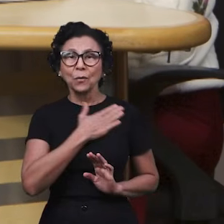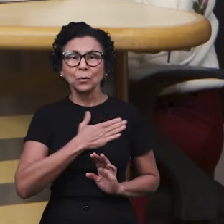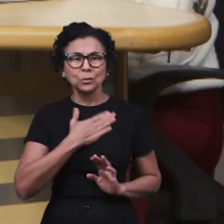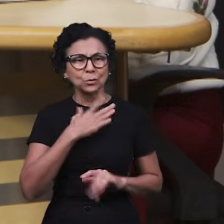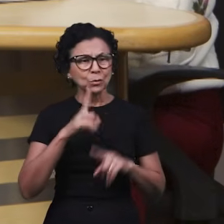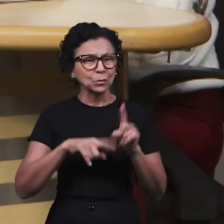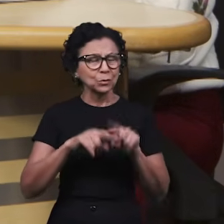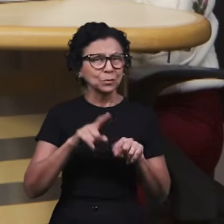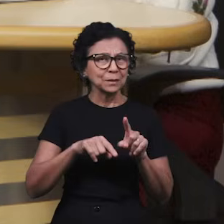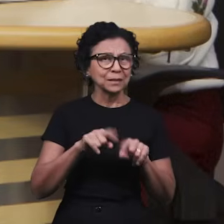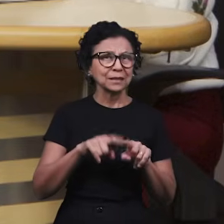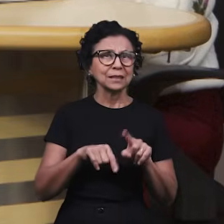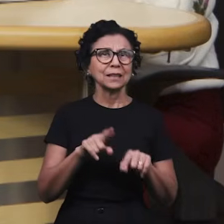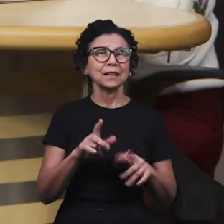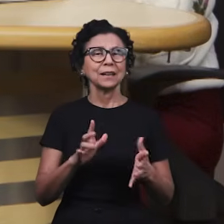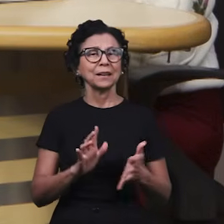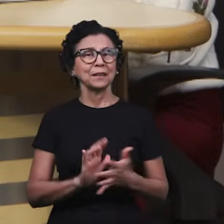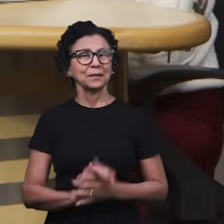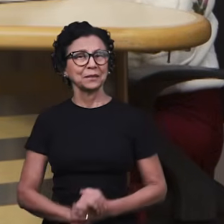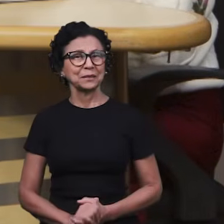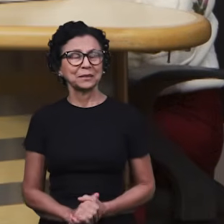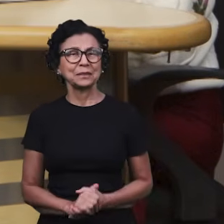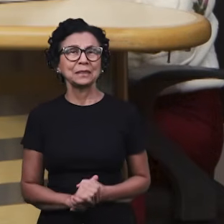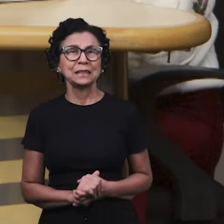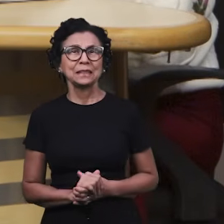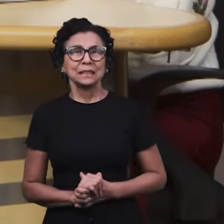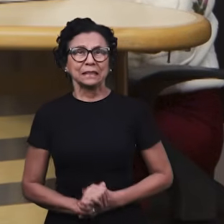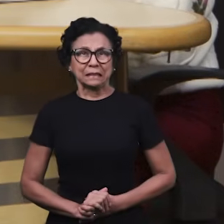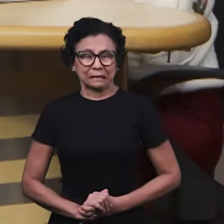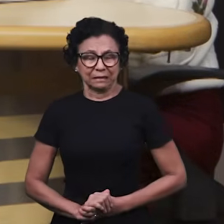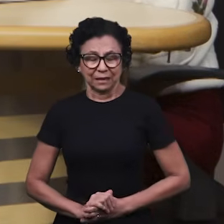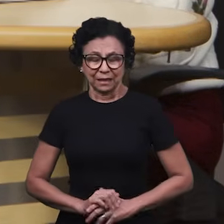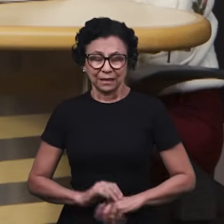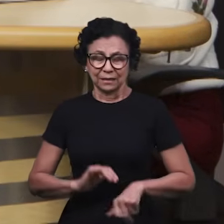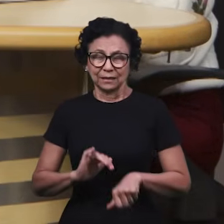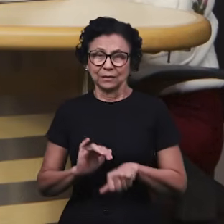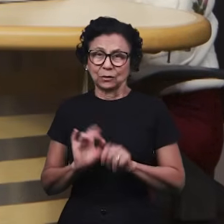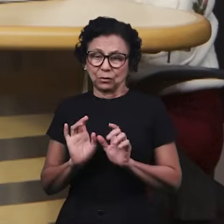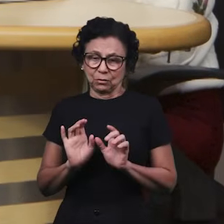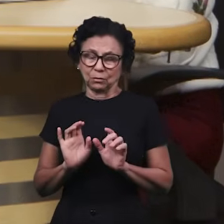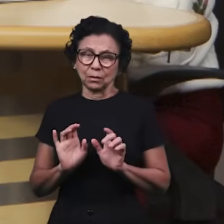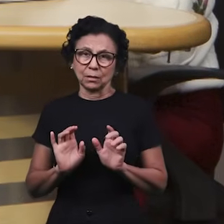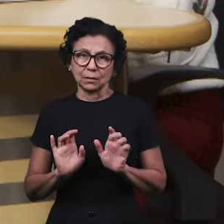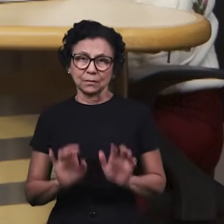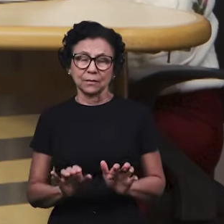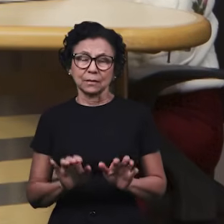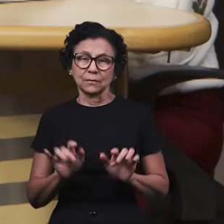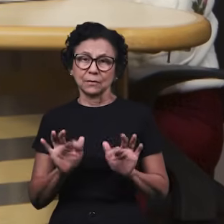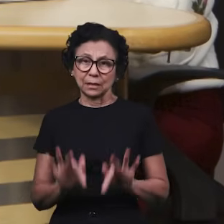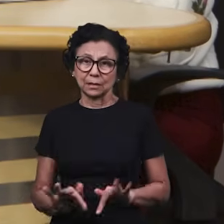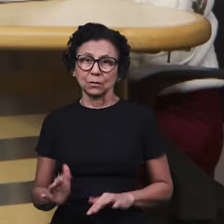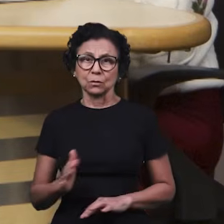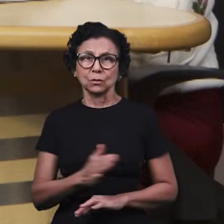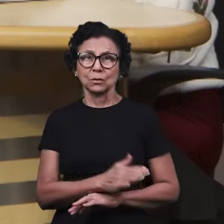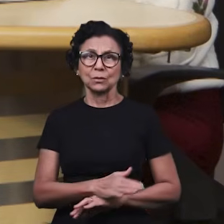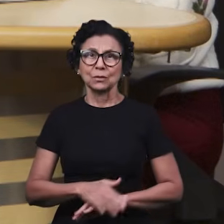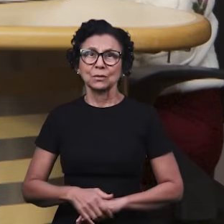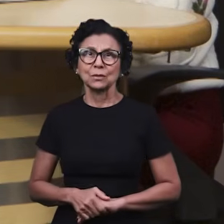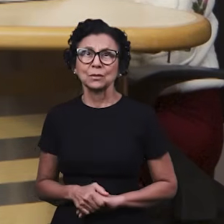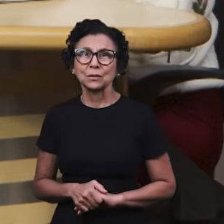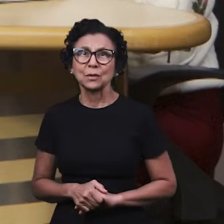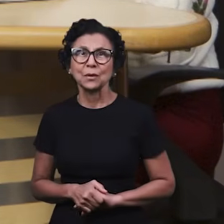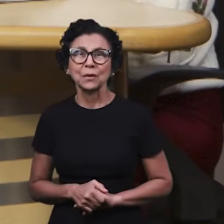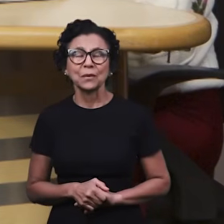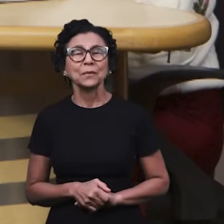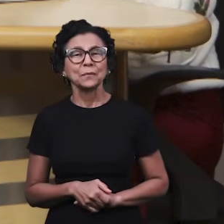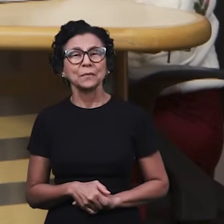material, ministramos ali a aulinha. E quando, finalizando ali aquele momento de evangelização, o irmão foi orar por ele, ele levantou a mãozinha, colocou